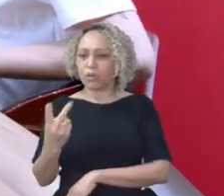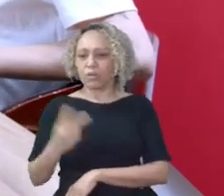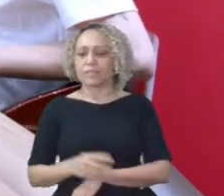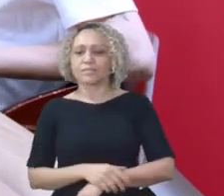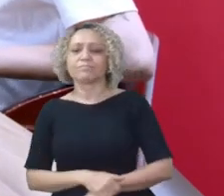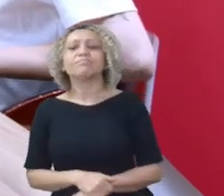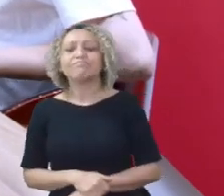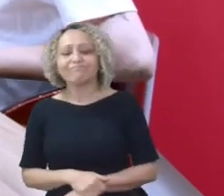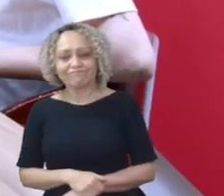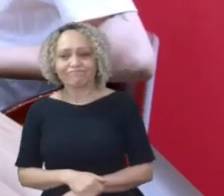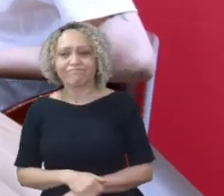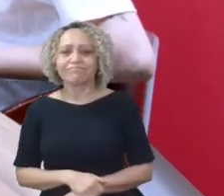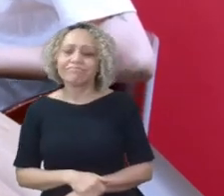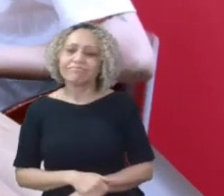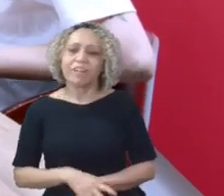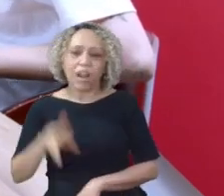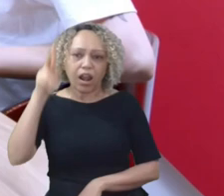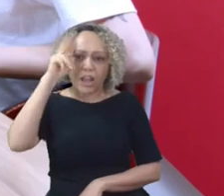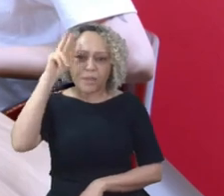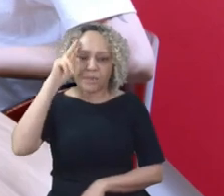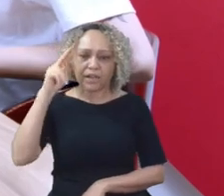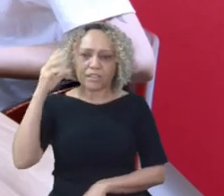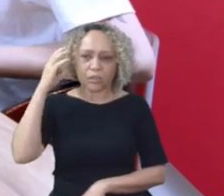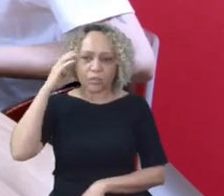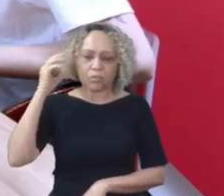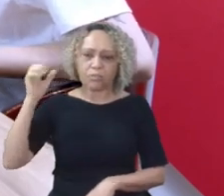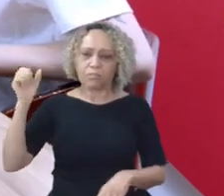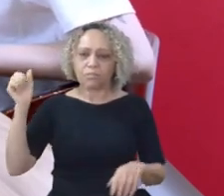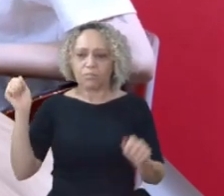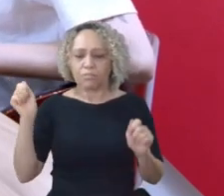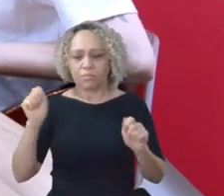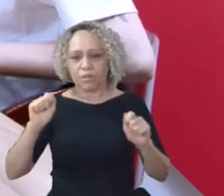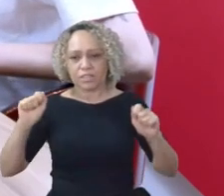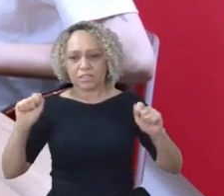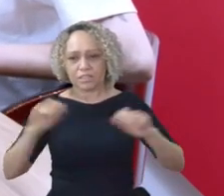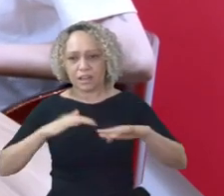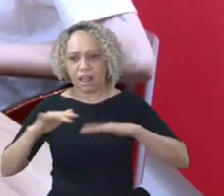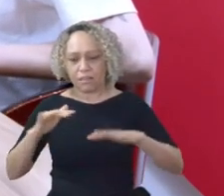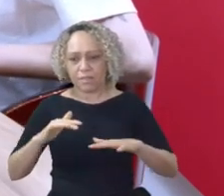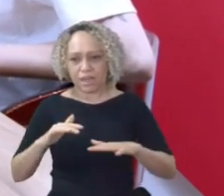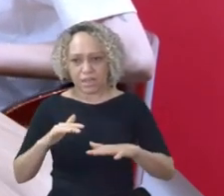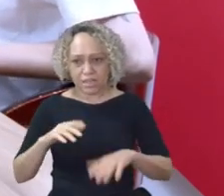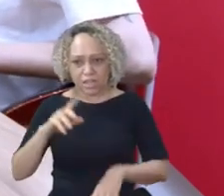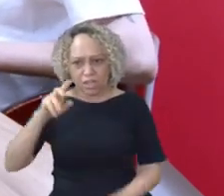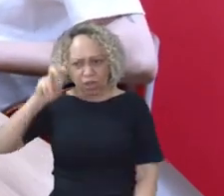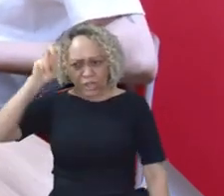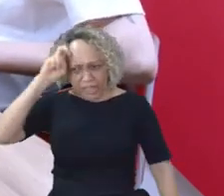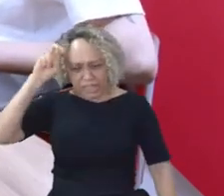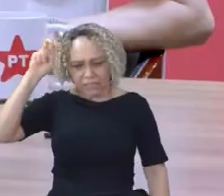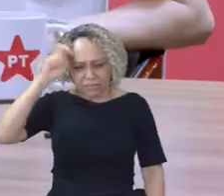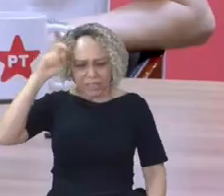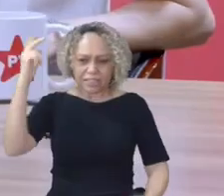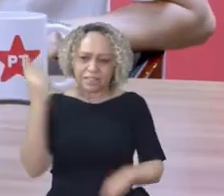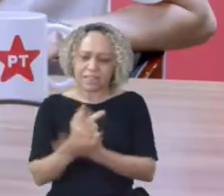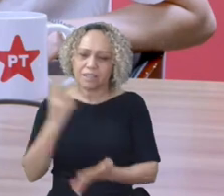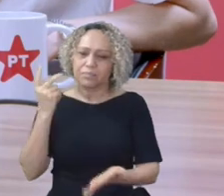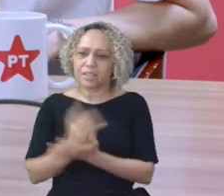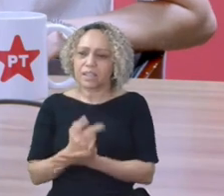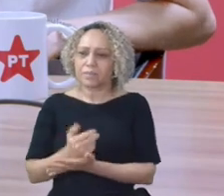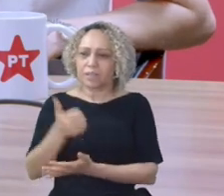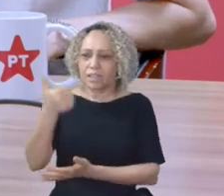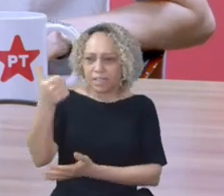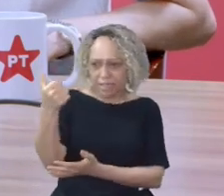859-9943-5662. Lembrando que o Pode Tremer passa toda quinta-feira, 18 horas, com reprises